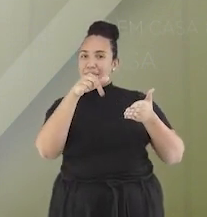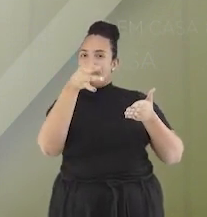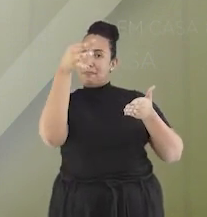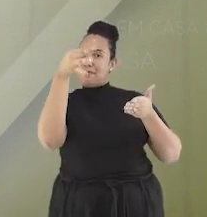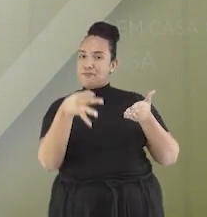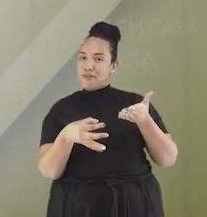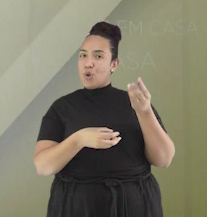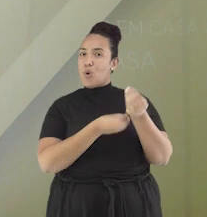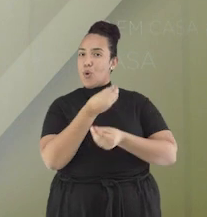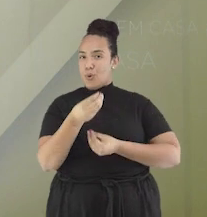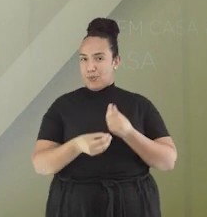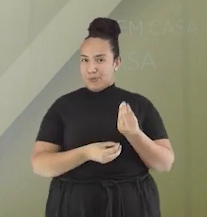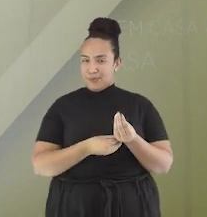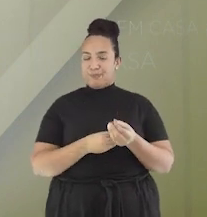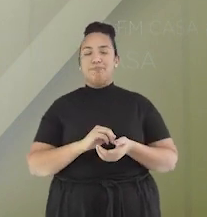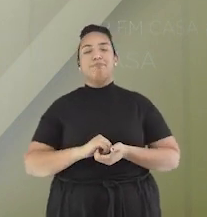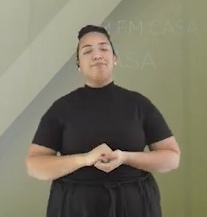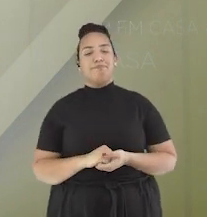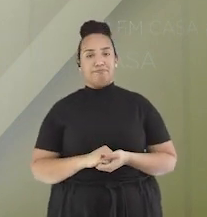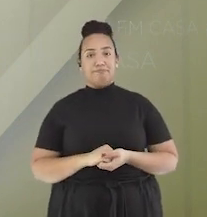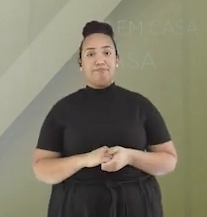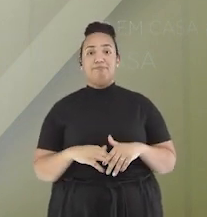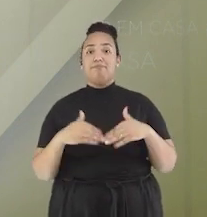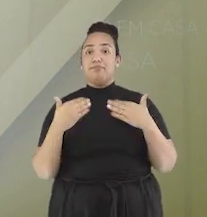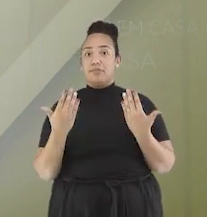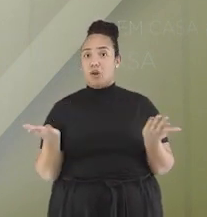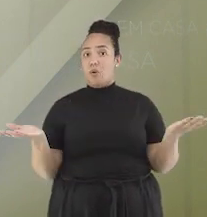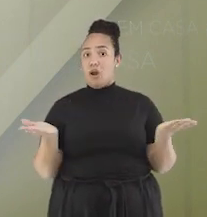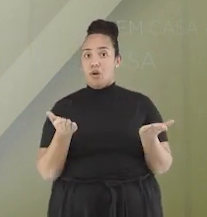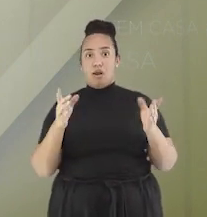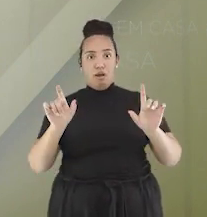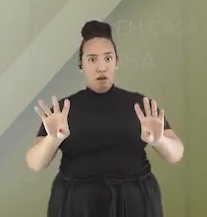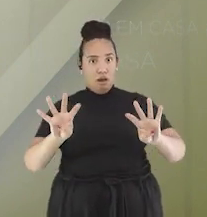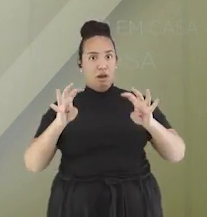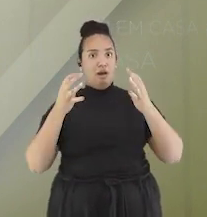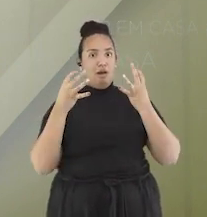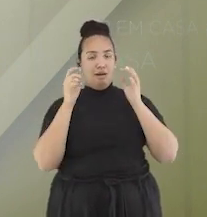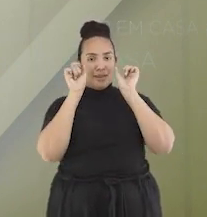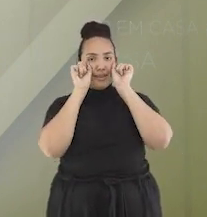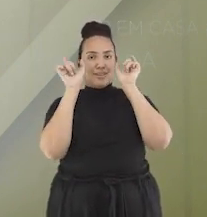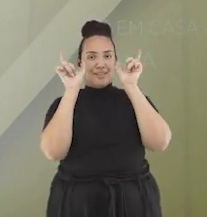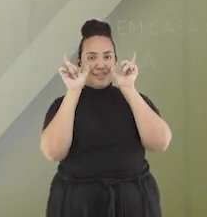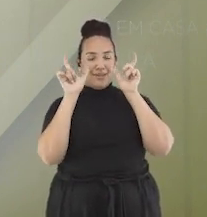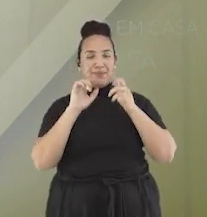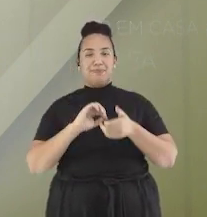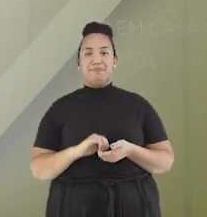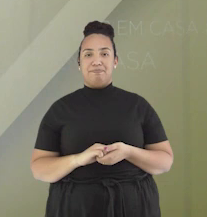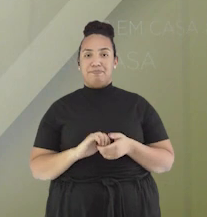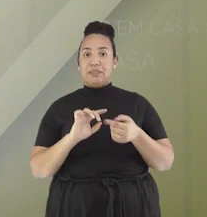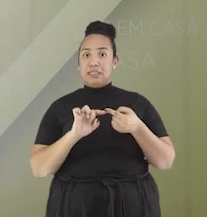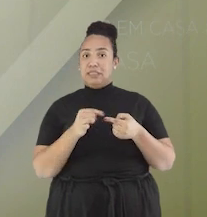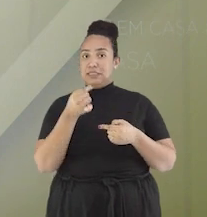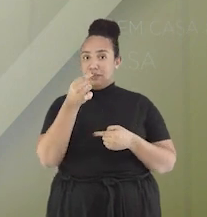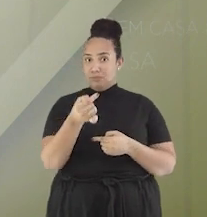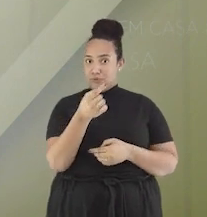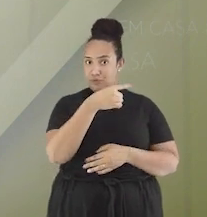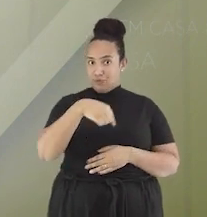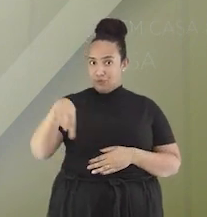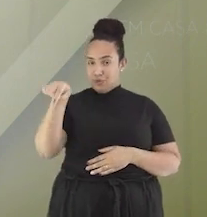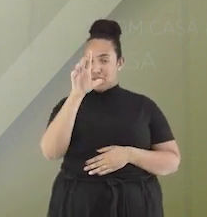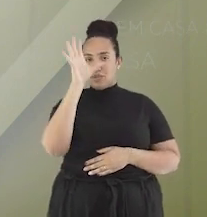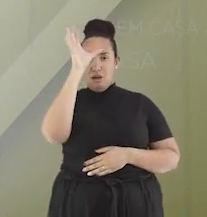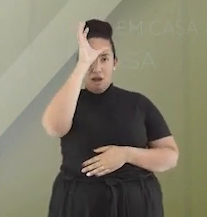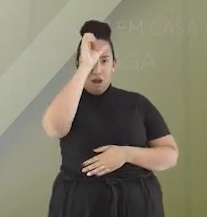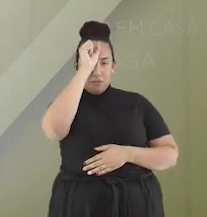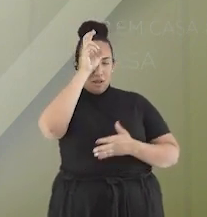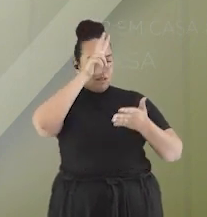boa leitura de textos em voz alta. Por isso, muita atenção, tá bom? Depois que você aprender mais sobre